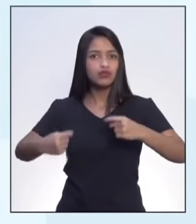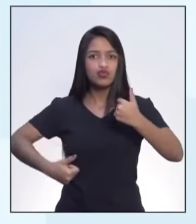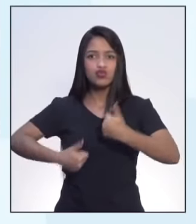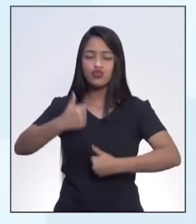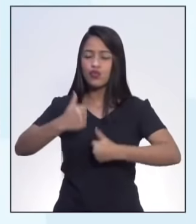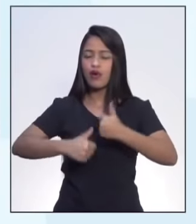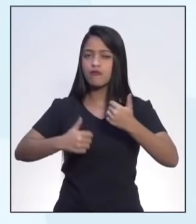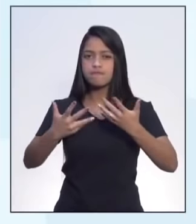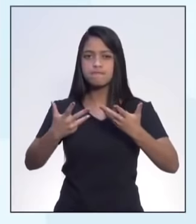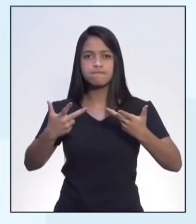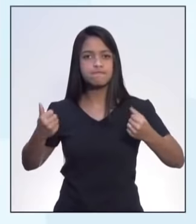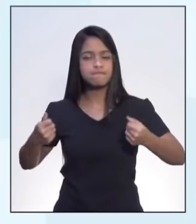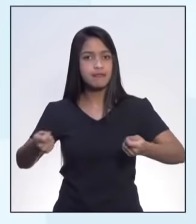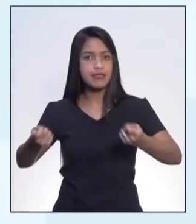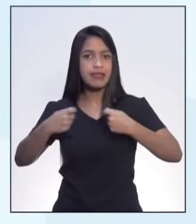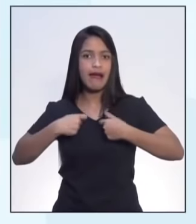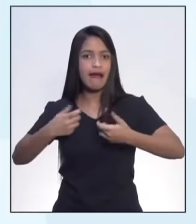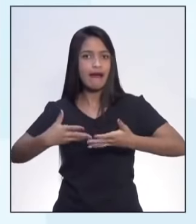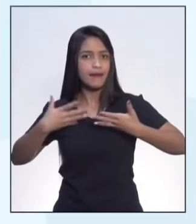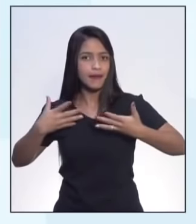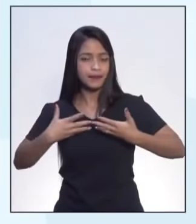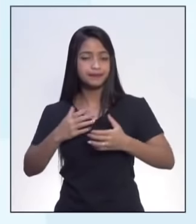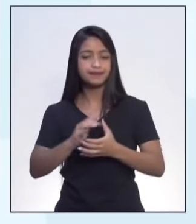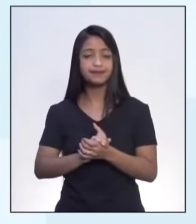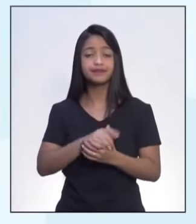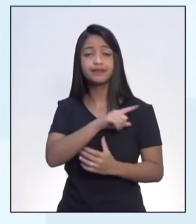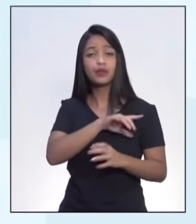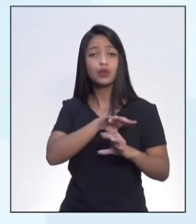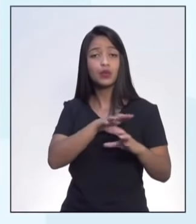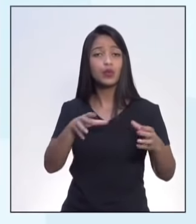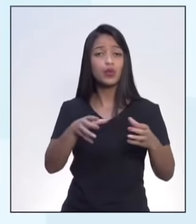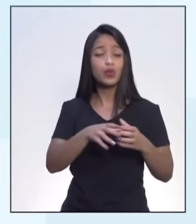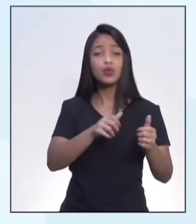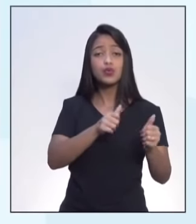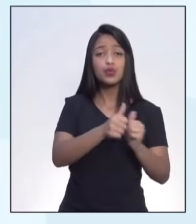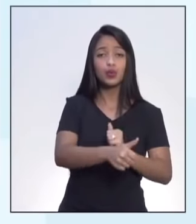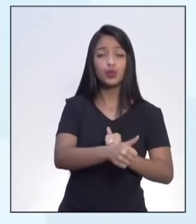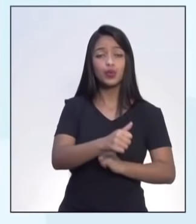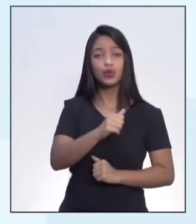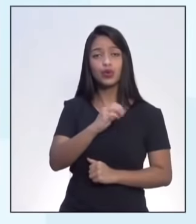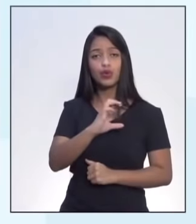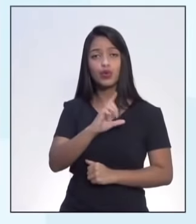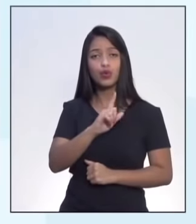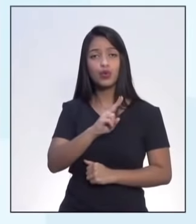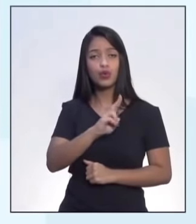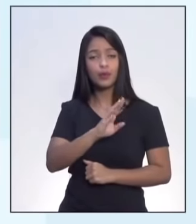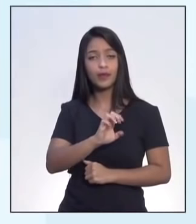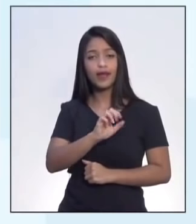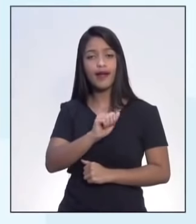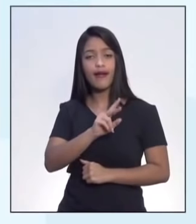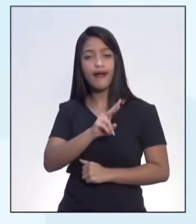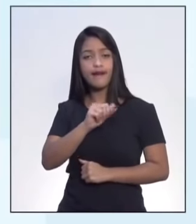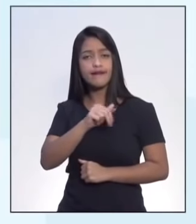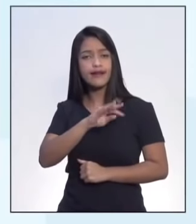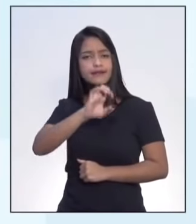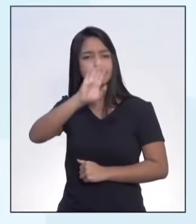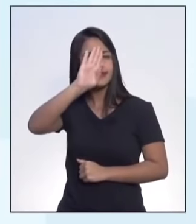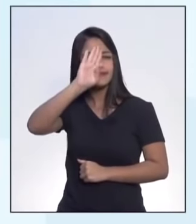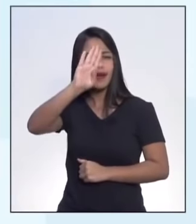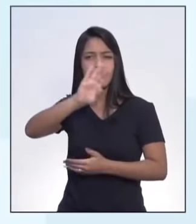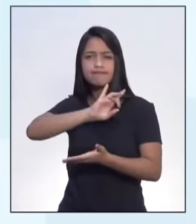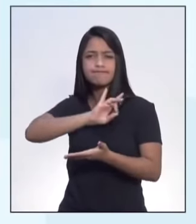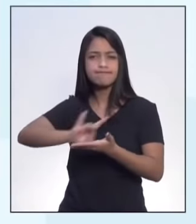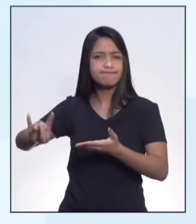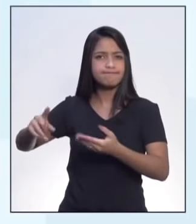ele não era só um rival, ele era o arqui-inimigo. Ou seja, era aquele principal rival que já virou arqui-inimigo. Aqui em São Paulo a gente tem alguns times